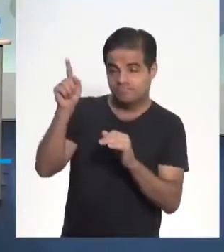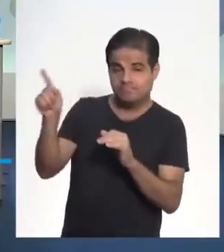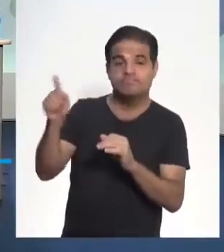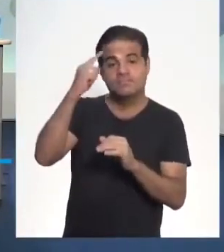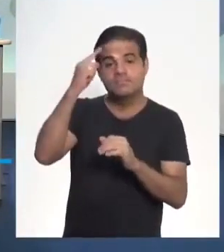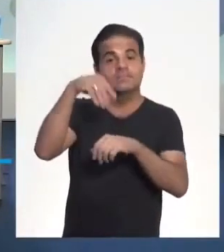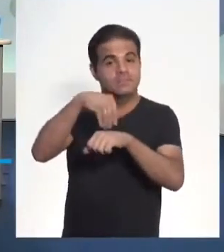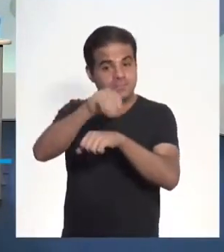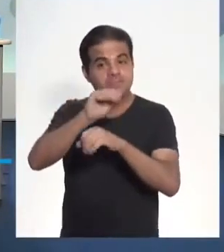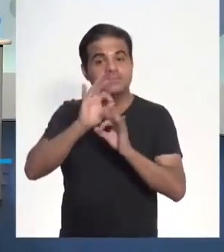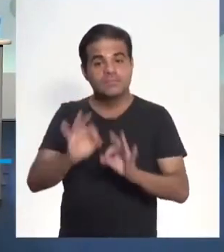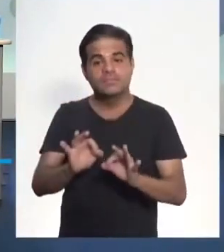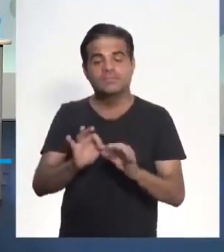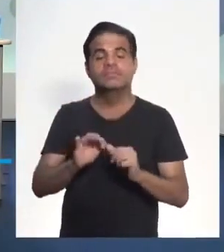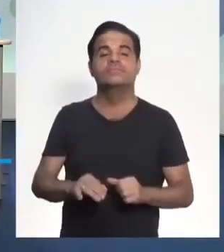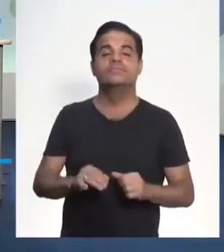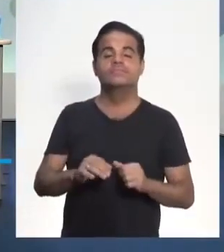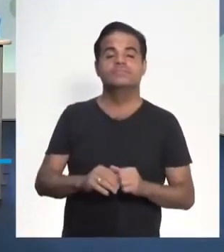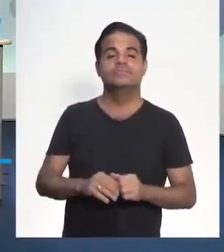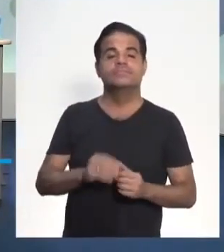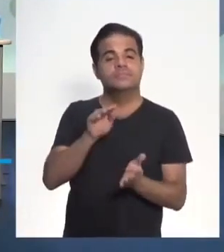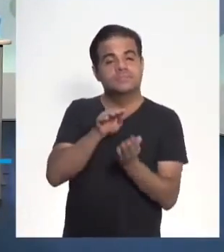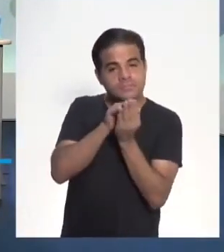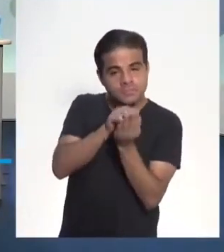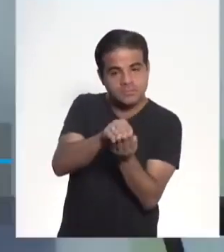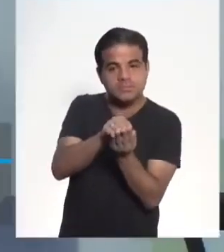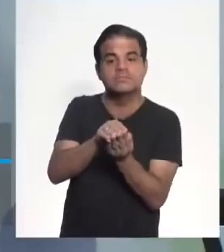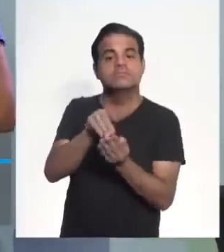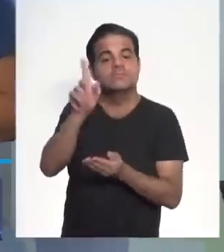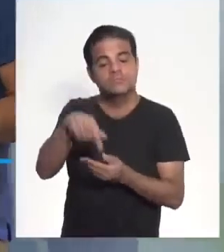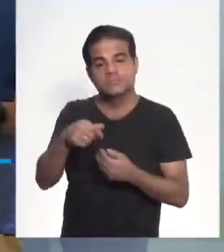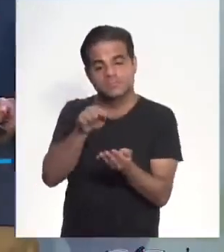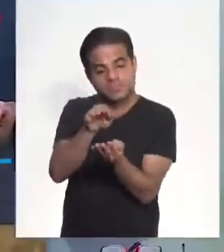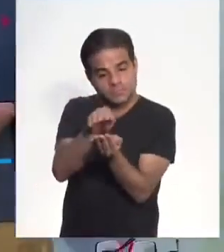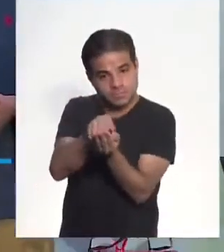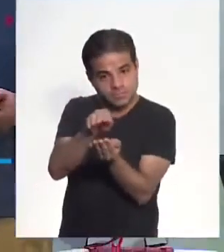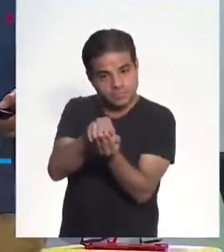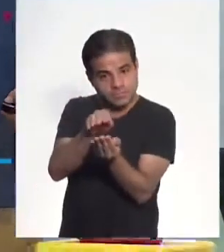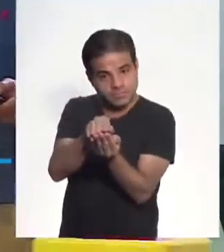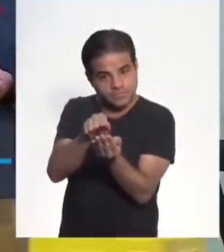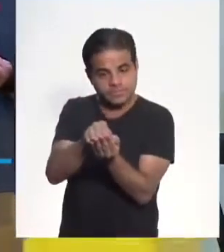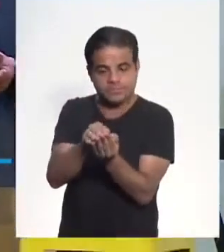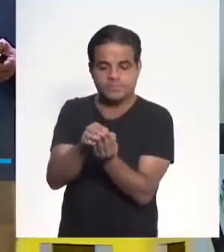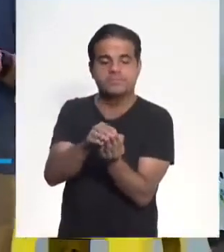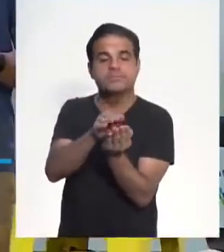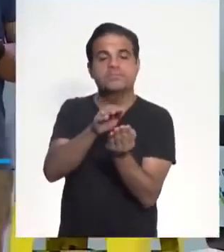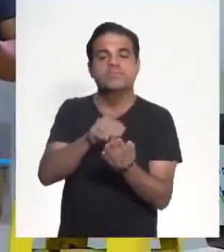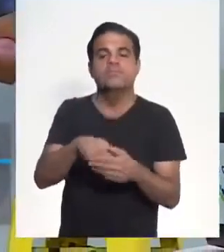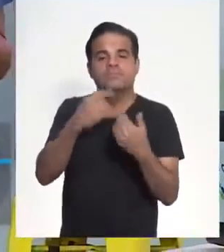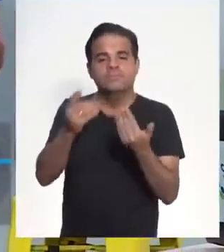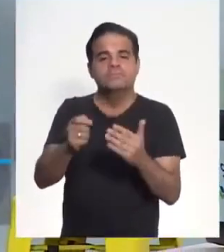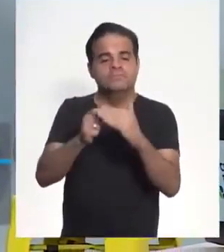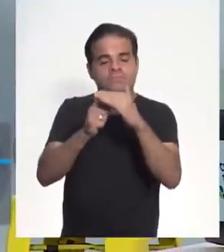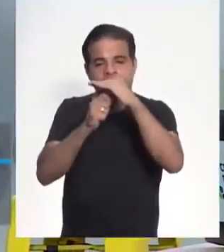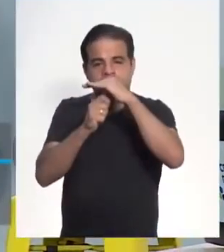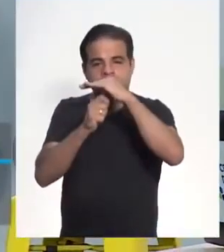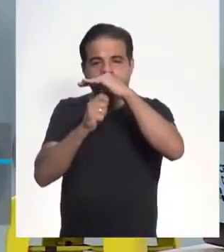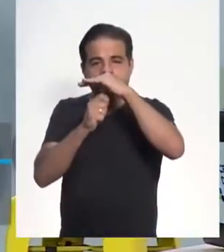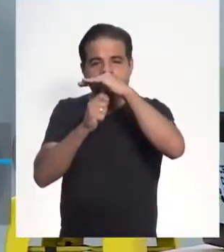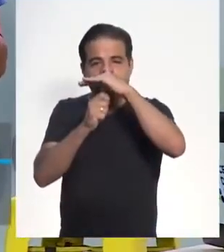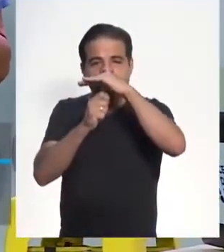essa ideia mesmo ali, tá? A ideia da caderneta de poupança, infelizmente, para quem investe nela, é um investimento que